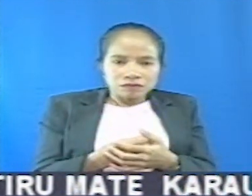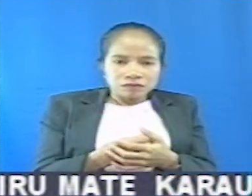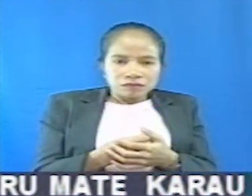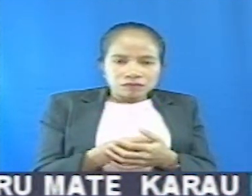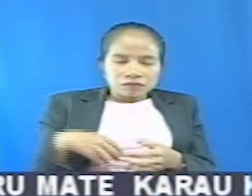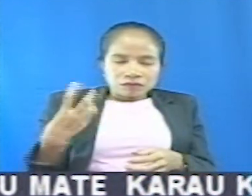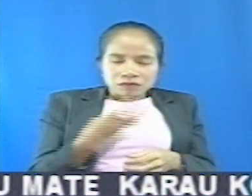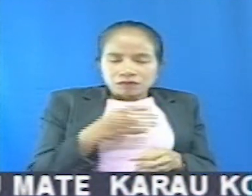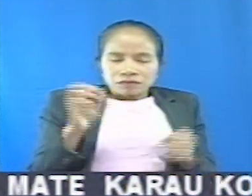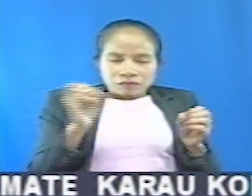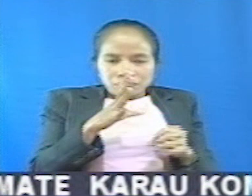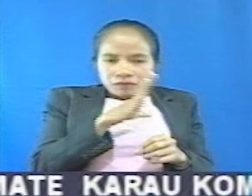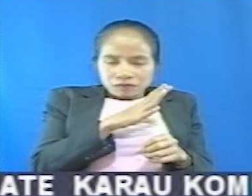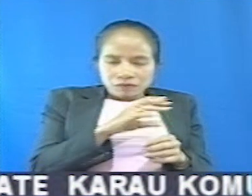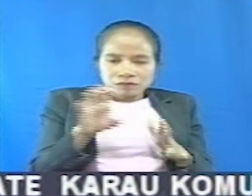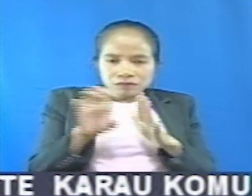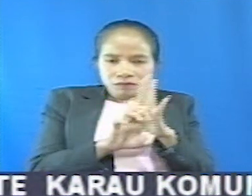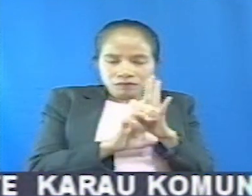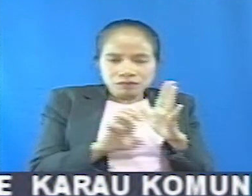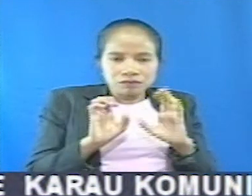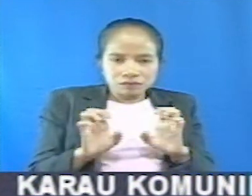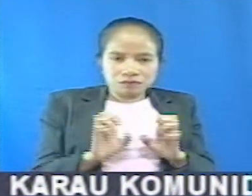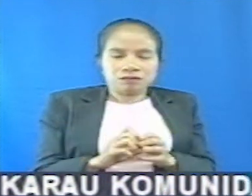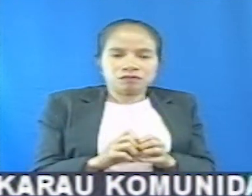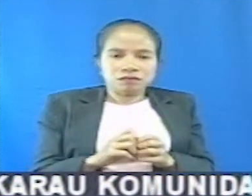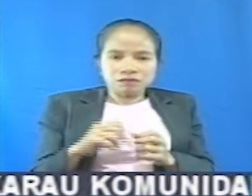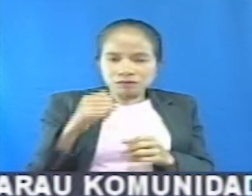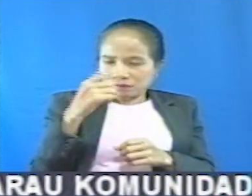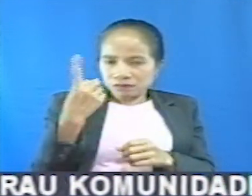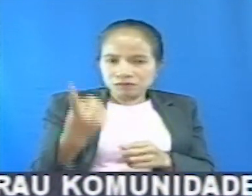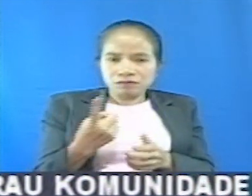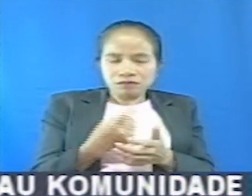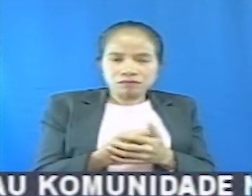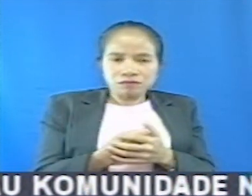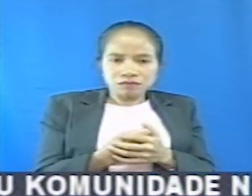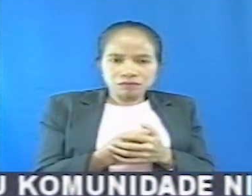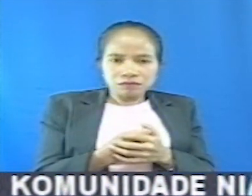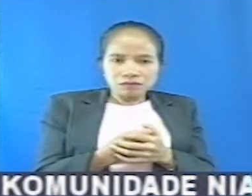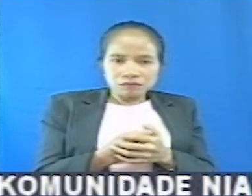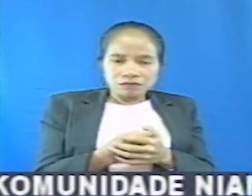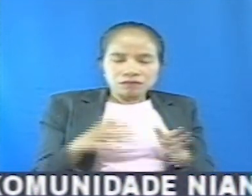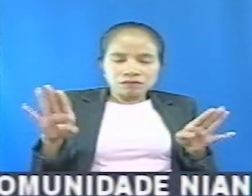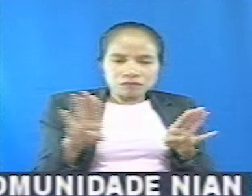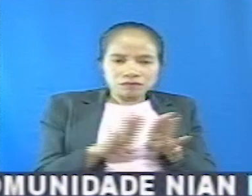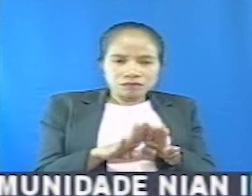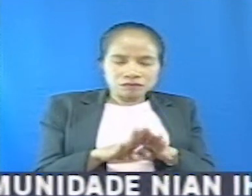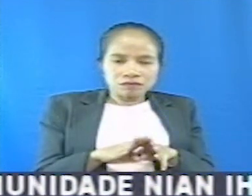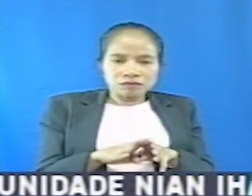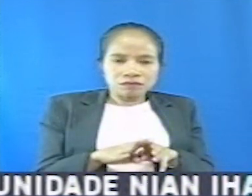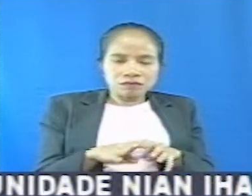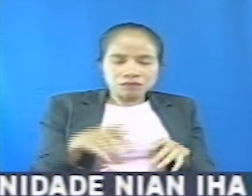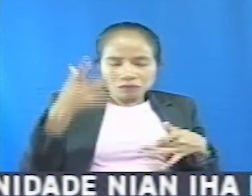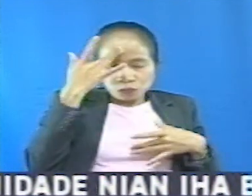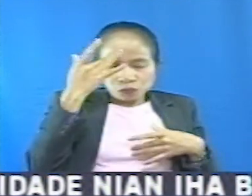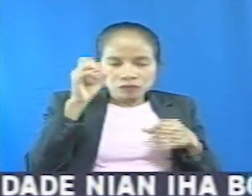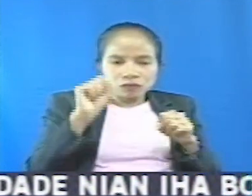estamos na espera que está o estado de emergência daqui a toda a sanulo recém ida. Maka situação ne alerta mai comunidade